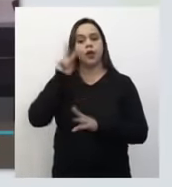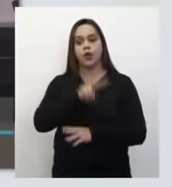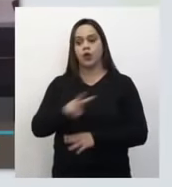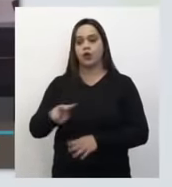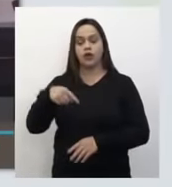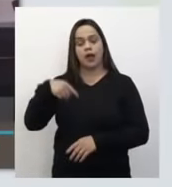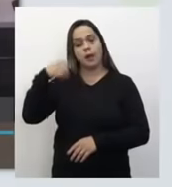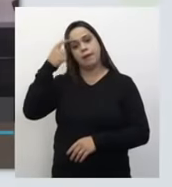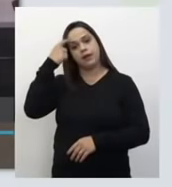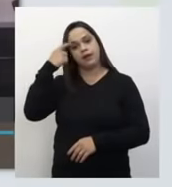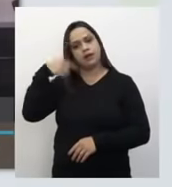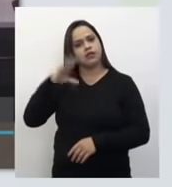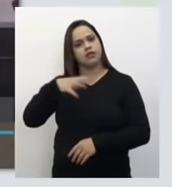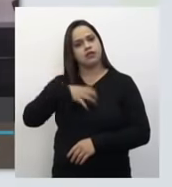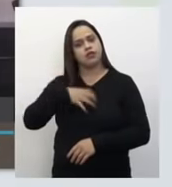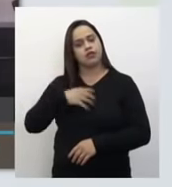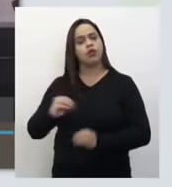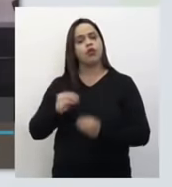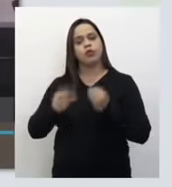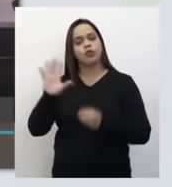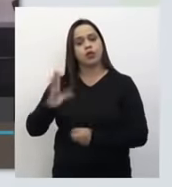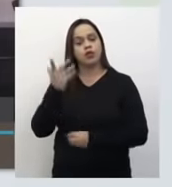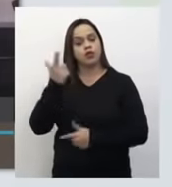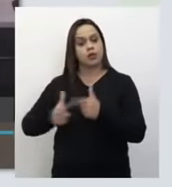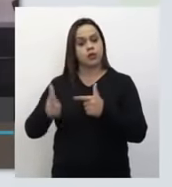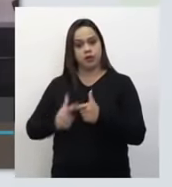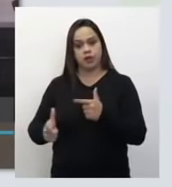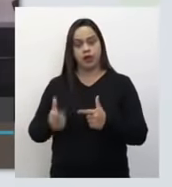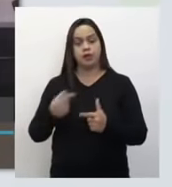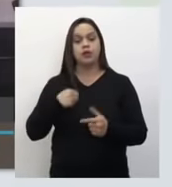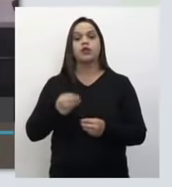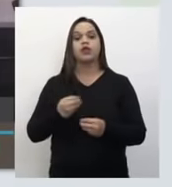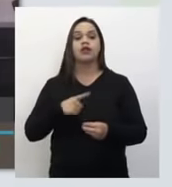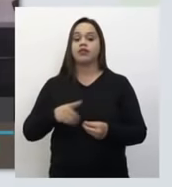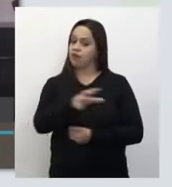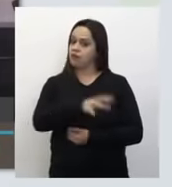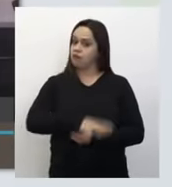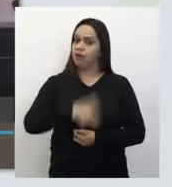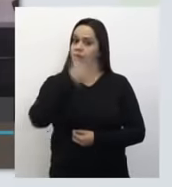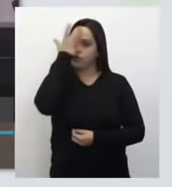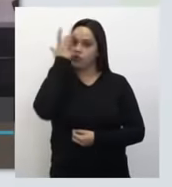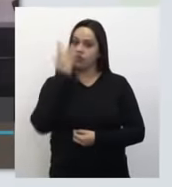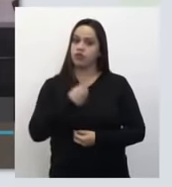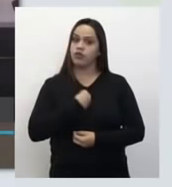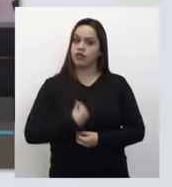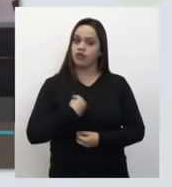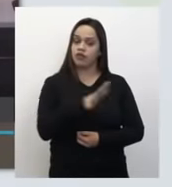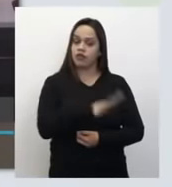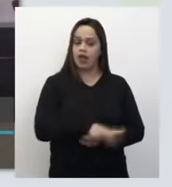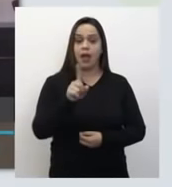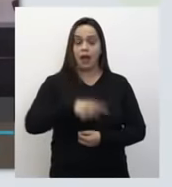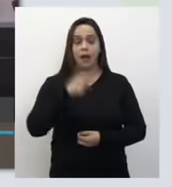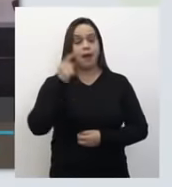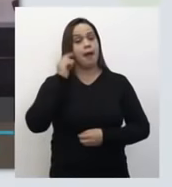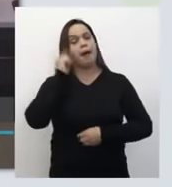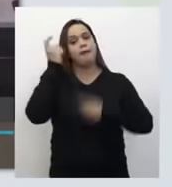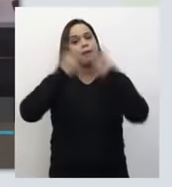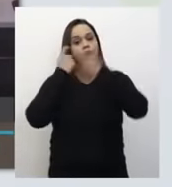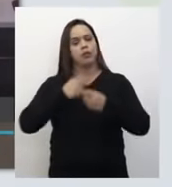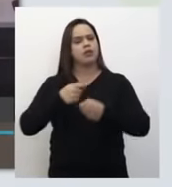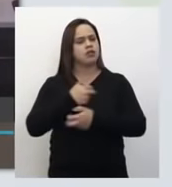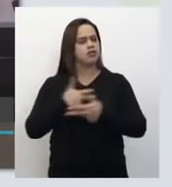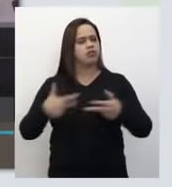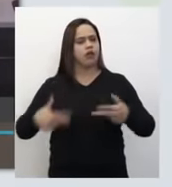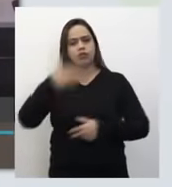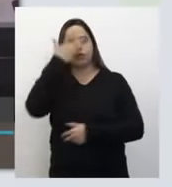inteligentes de resolver problemas que envolvem pessoas e os lugares que elas ocupam é preocupação de muitos arquitetos. A arquitetura é